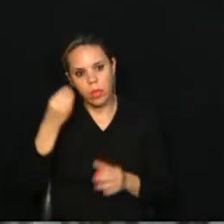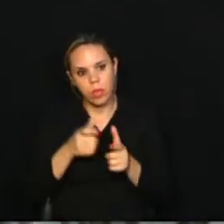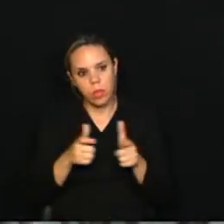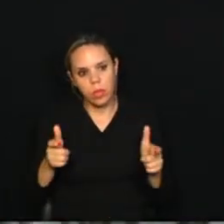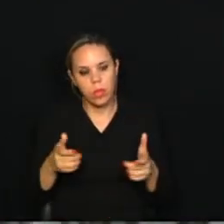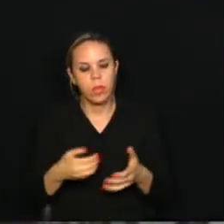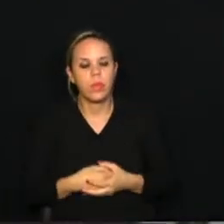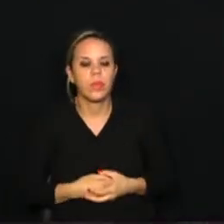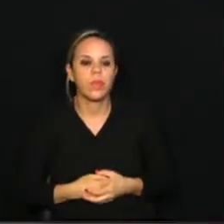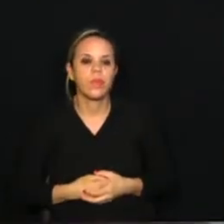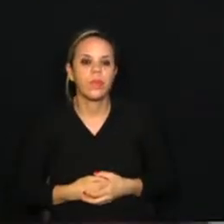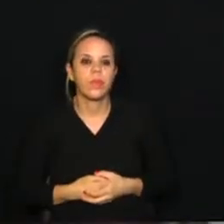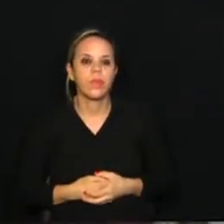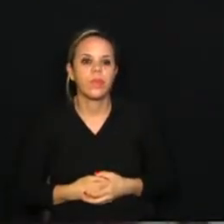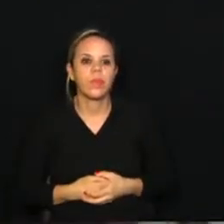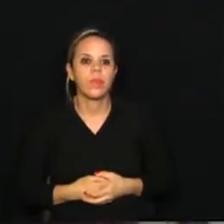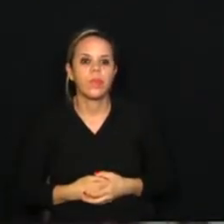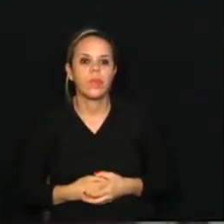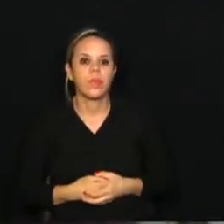aumentou,